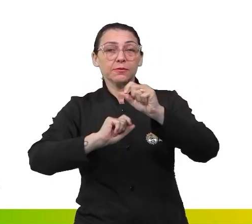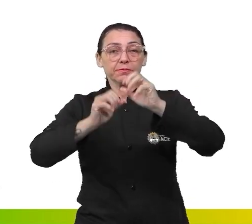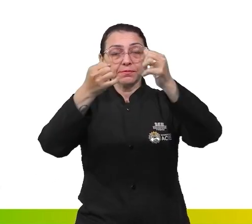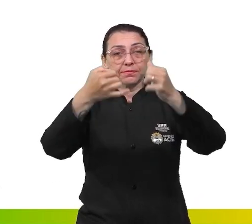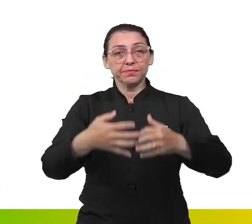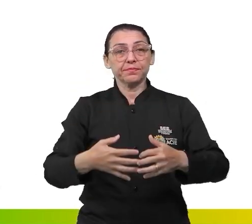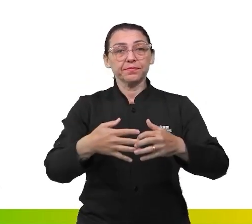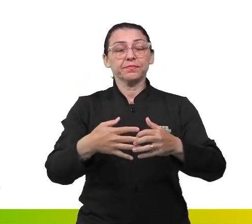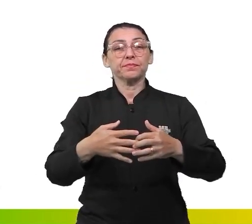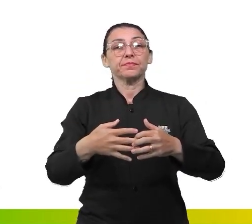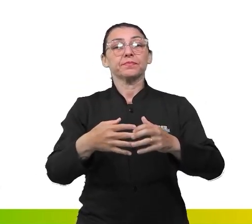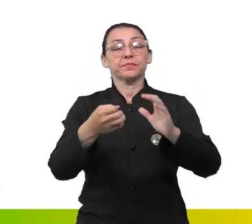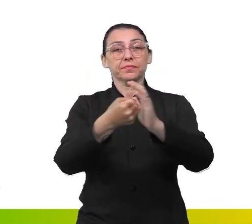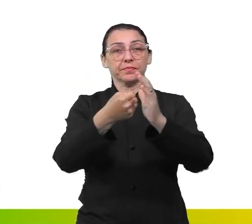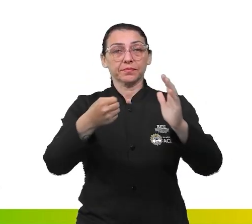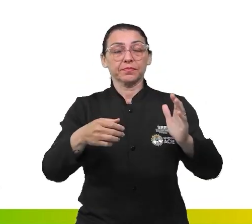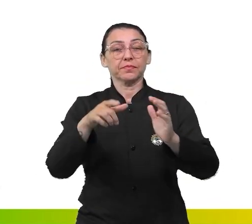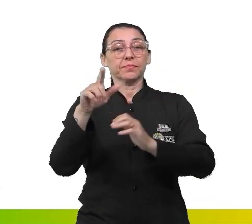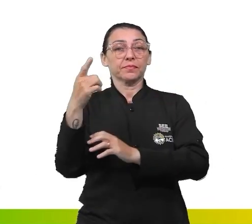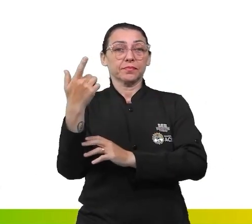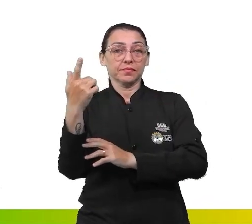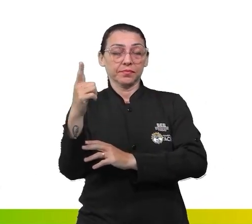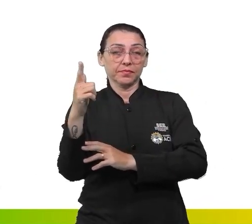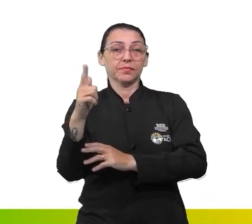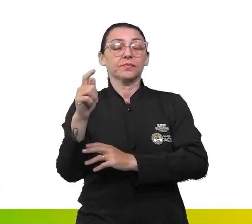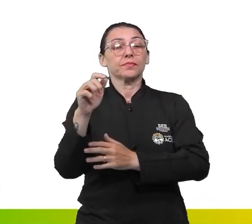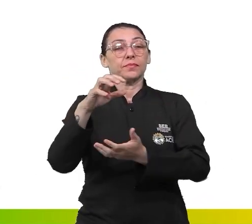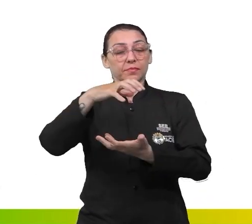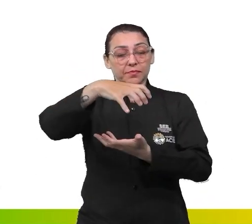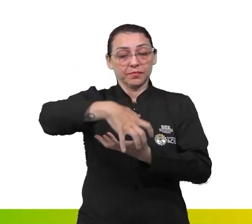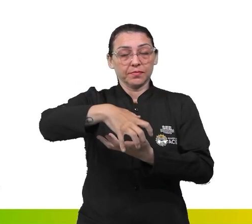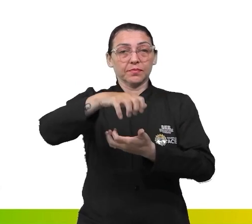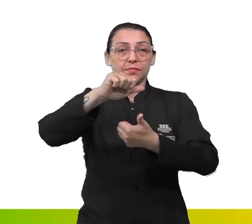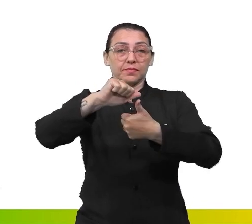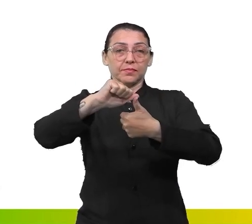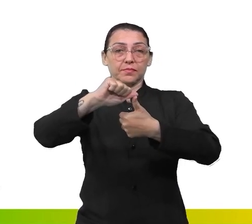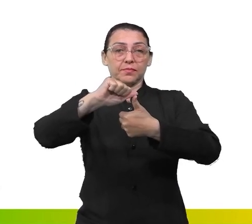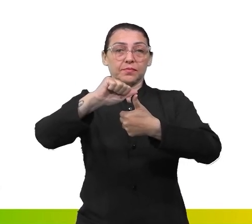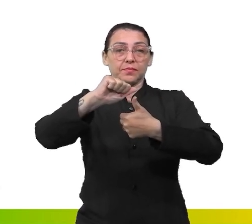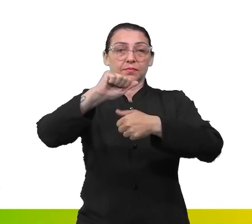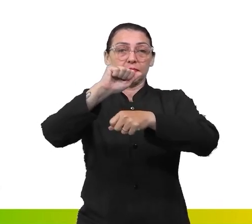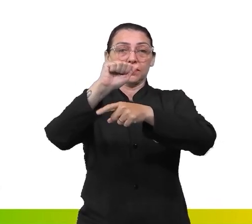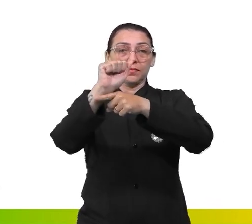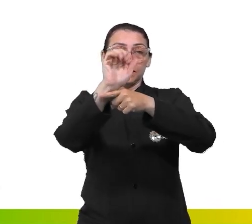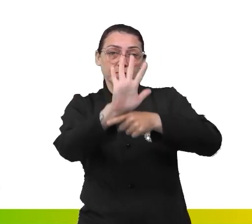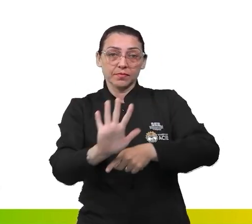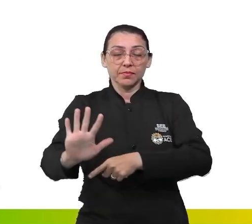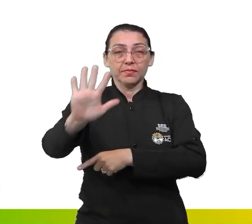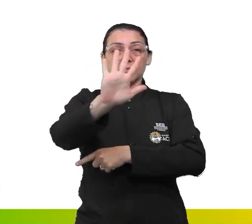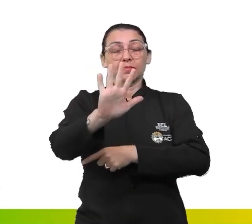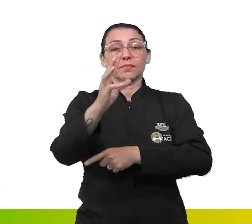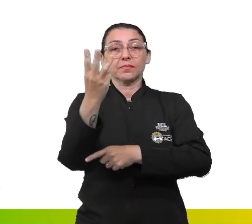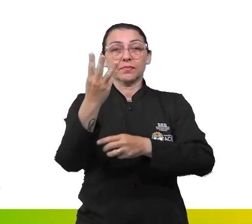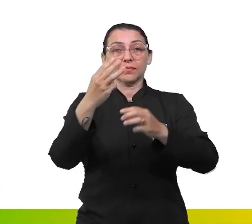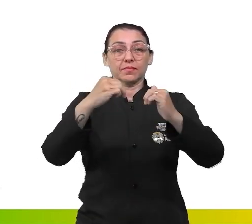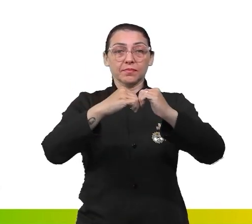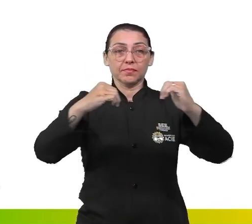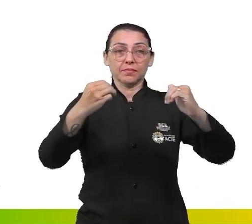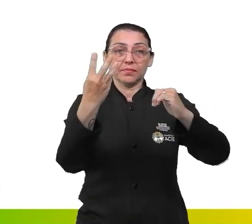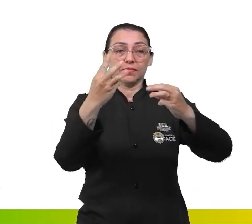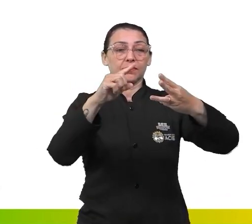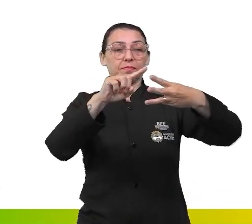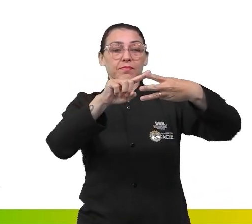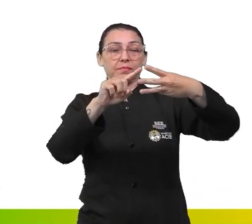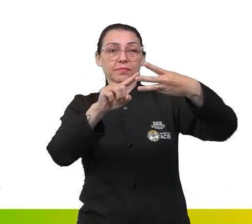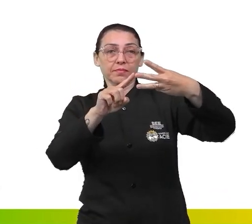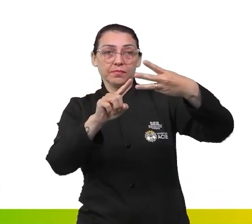os aspectos geográficos do continente, a América ela vai ser dividida aí em 3 partes, conforme vocês vão